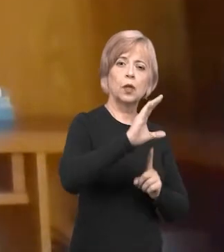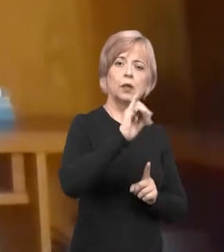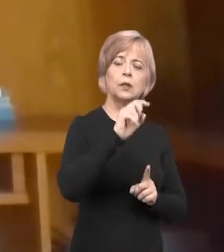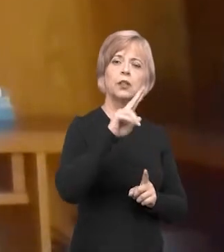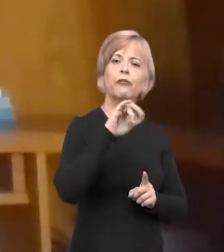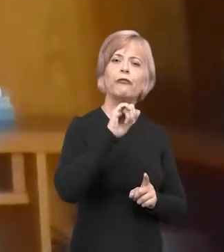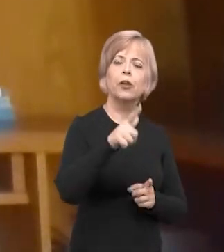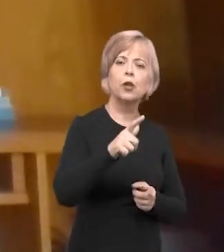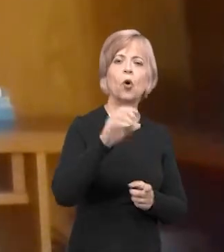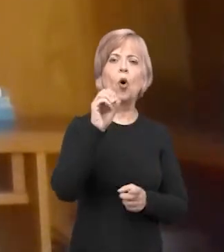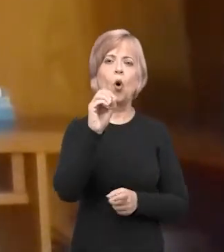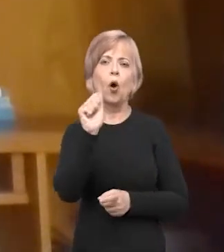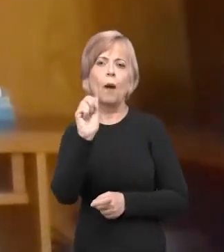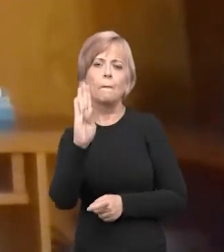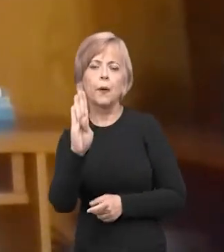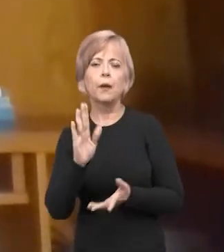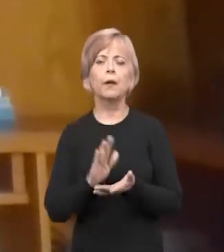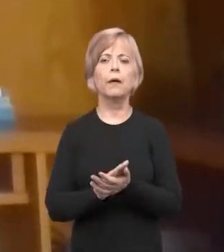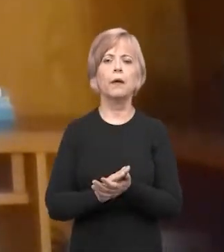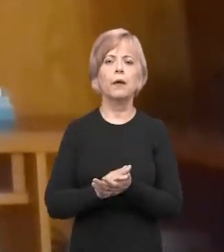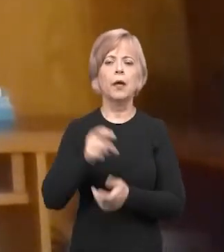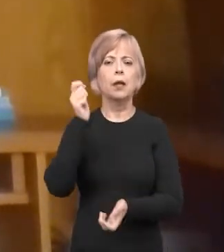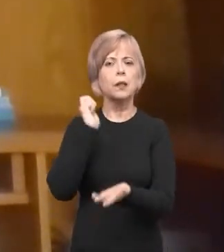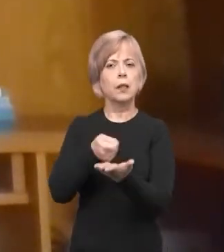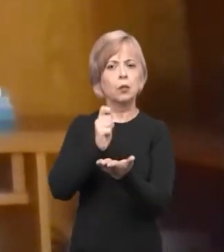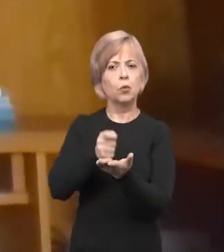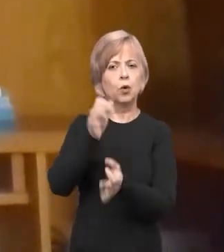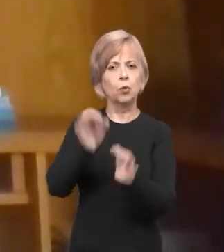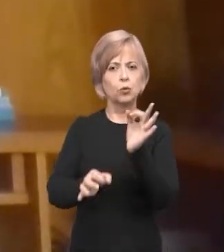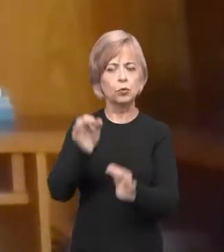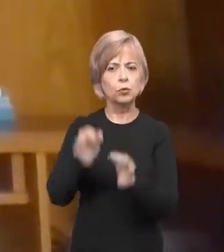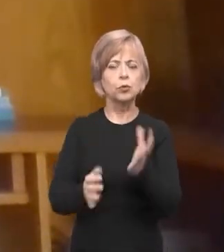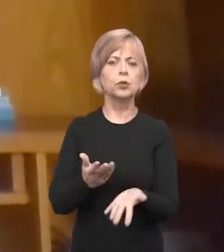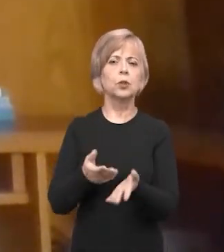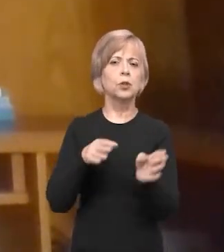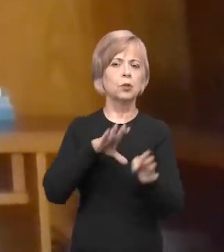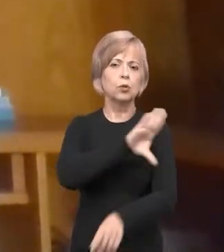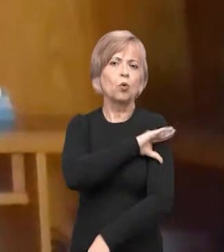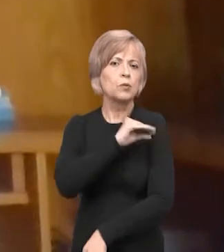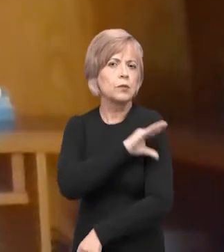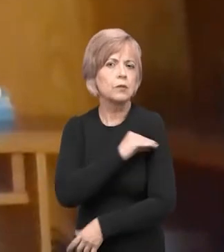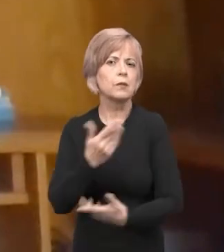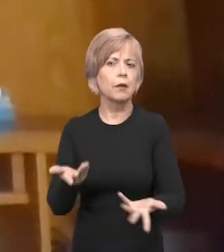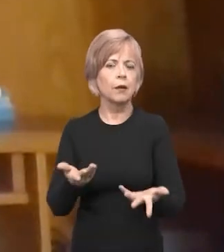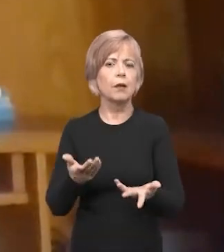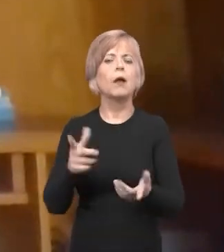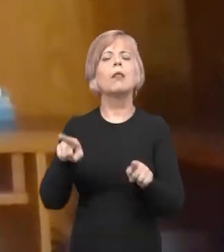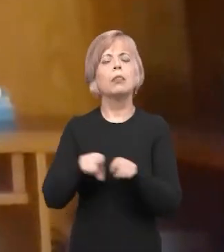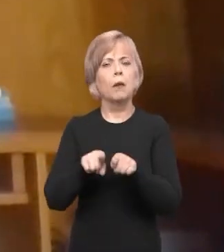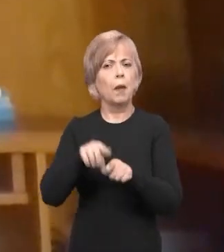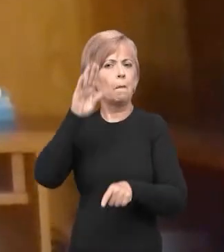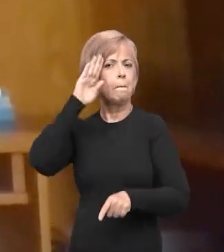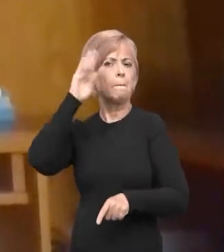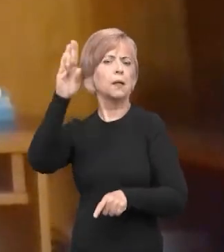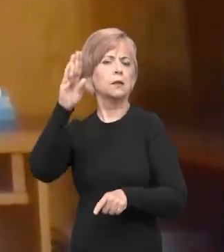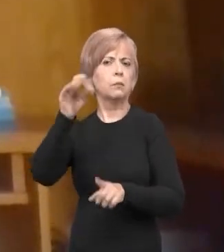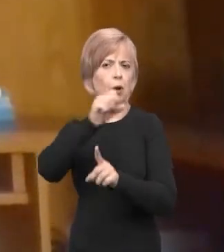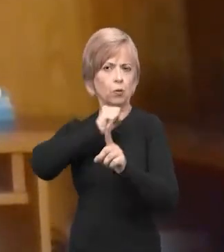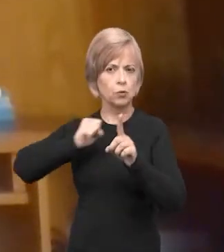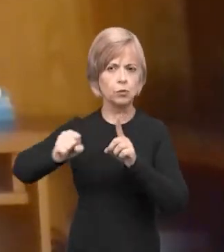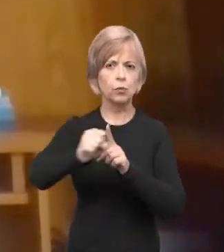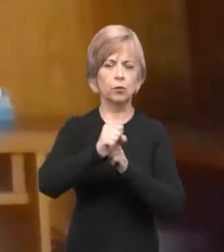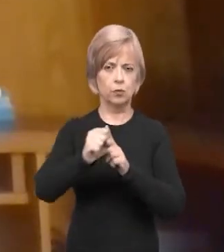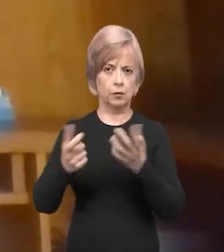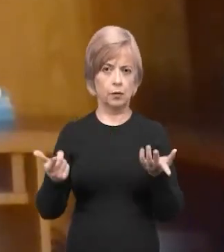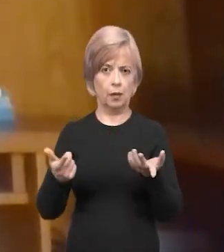com a Defensoria Pública, Tribunal de Justiça, conselhos e principalmente com a sociedade. O CAU